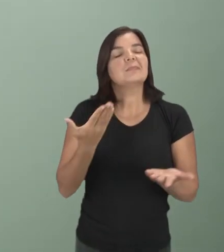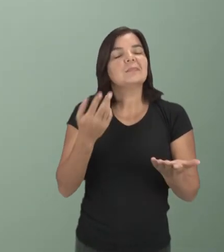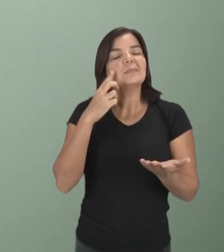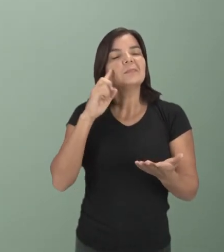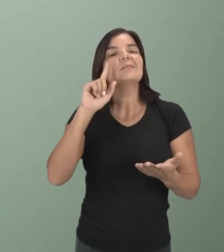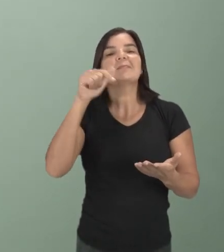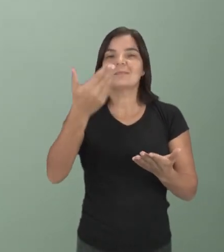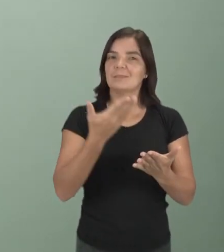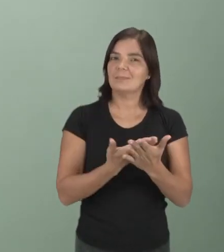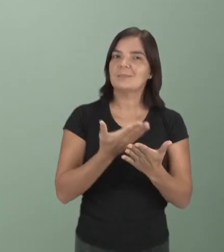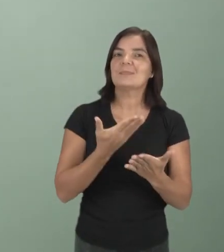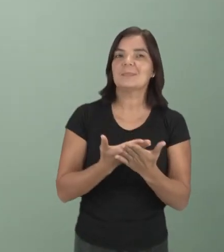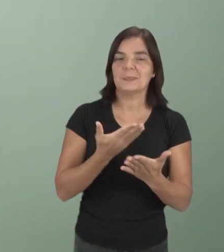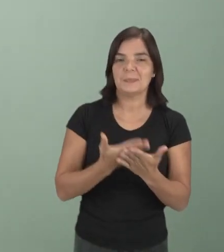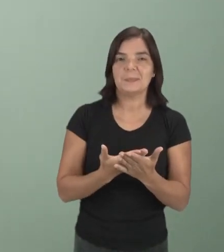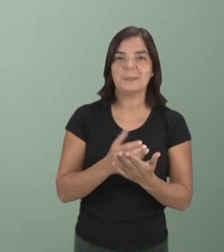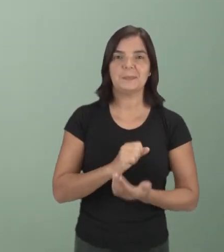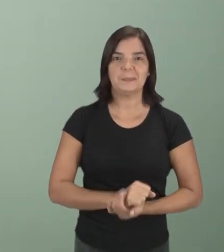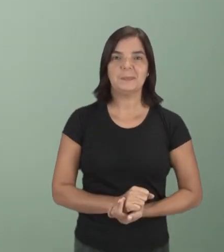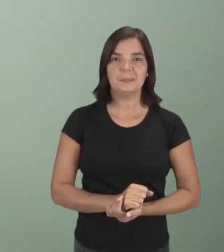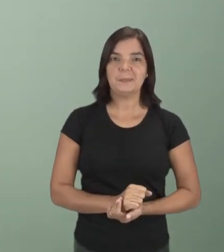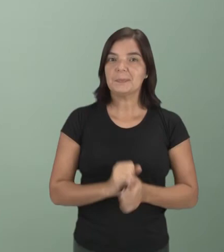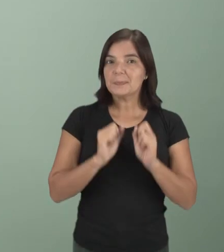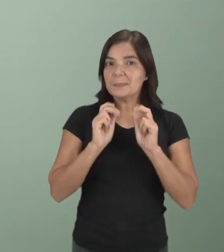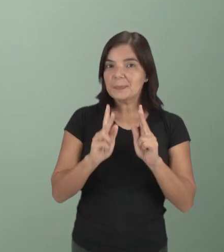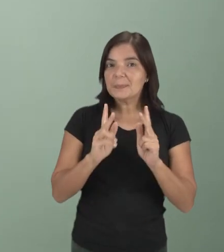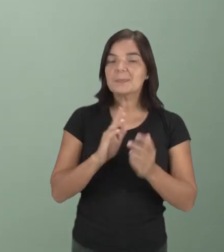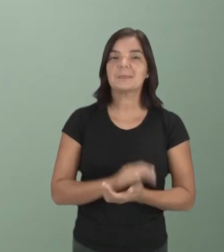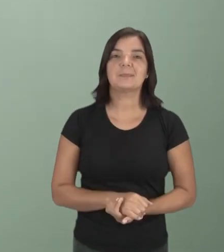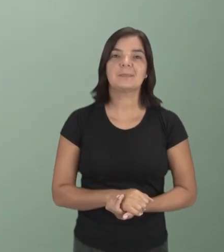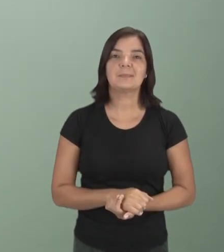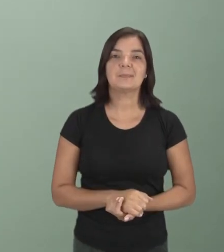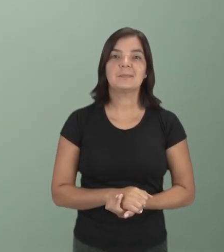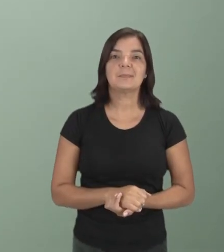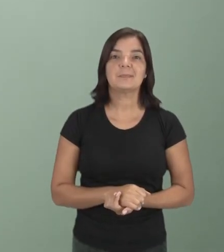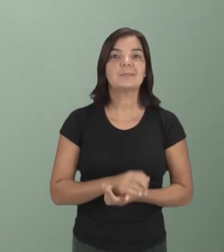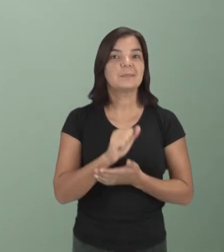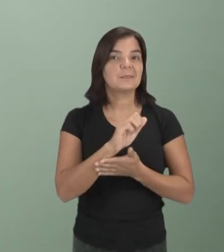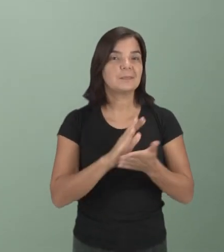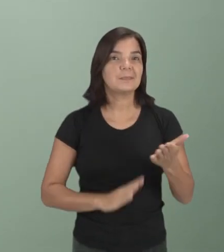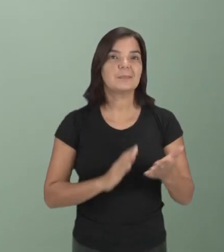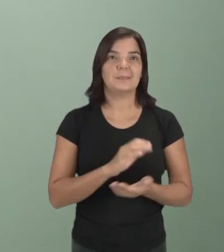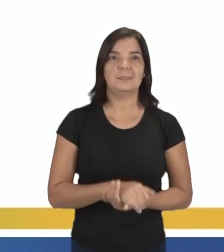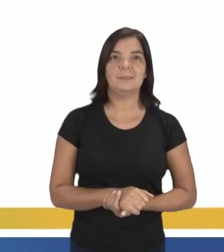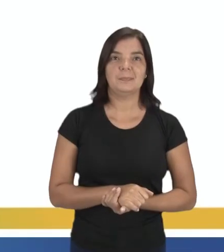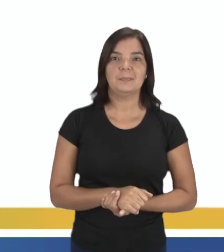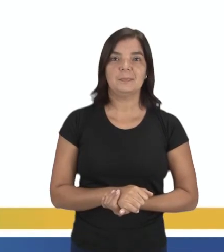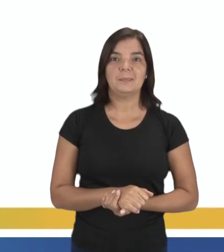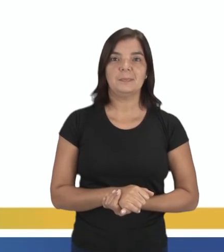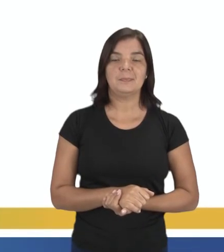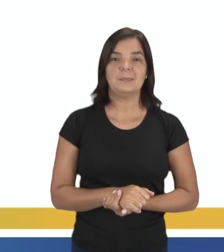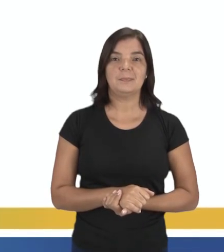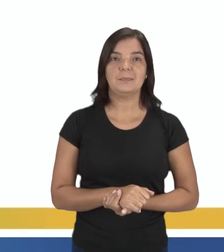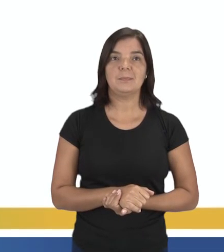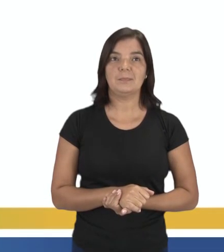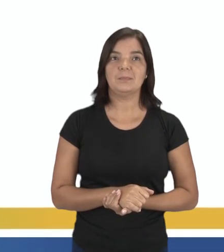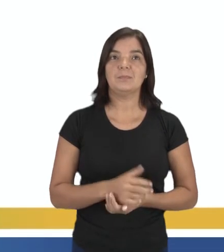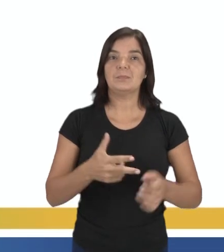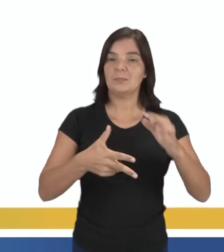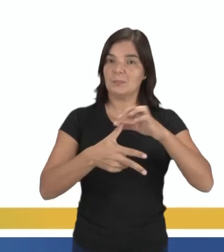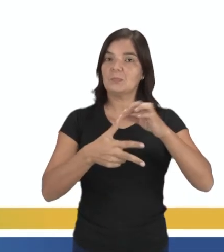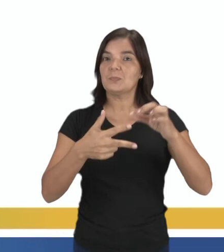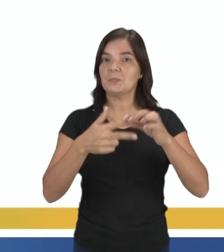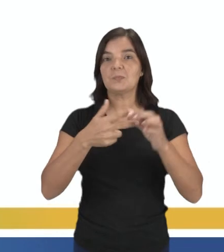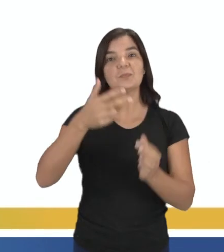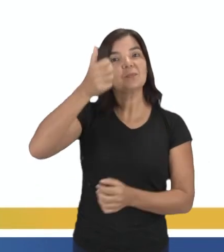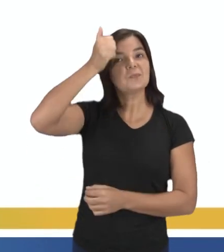nas próximas aulas com eles, tá? Então, vamos à nossa atividade. Tirada de uma questão